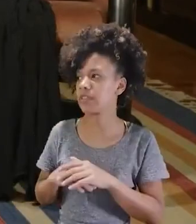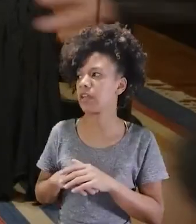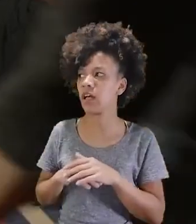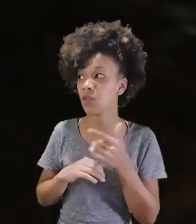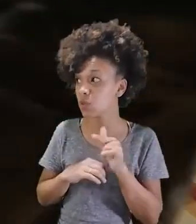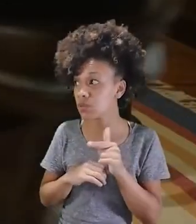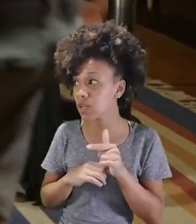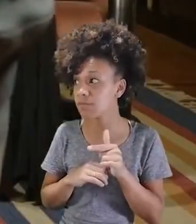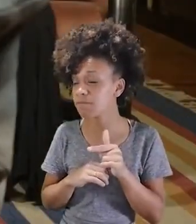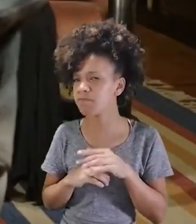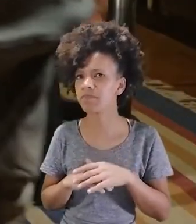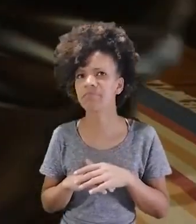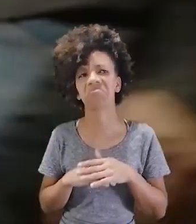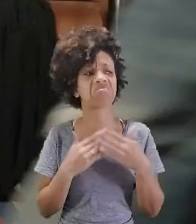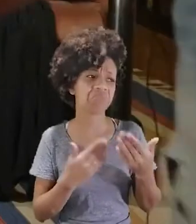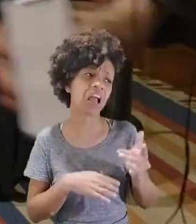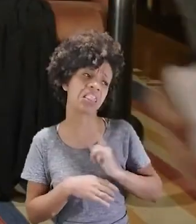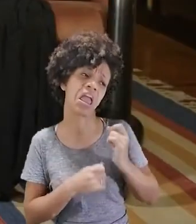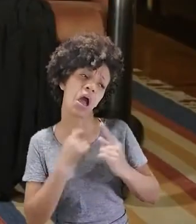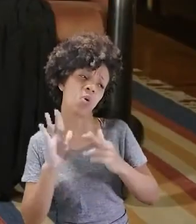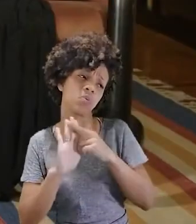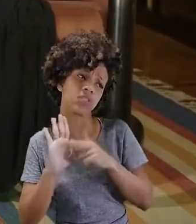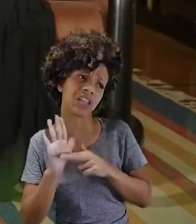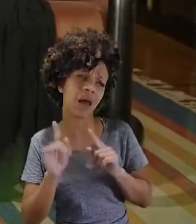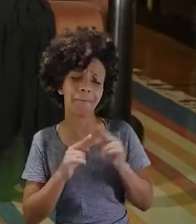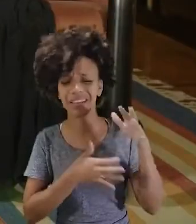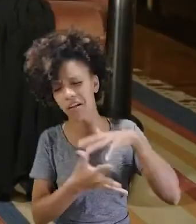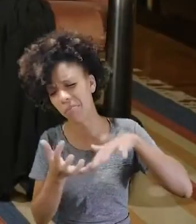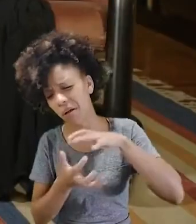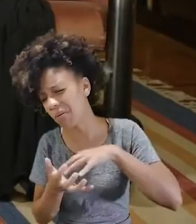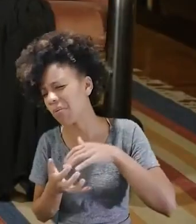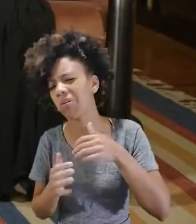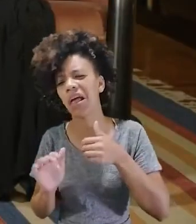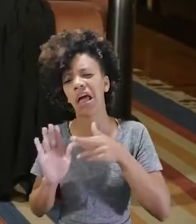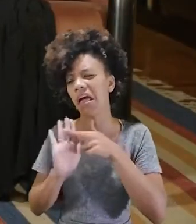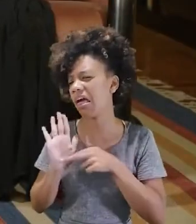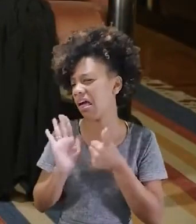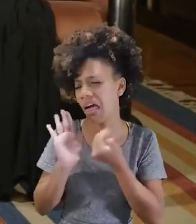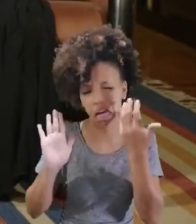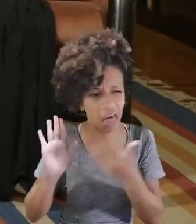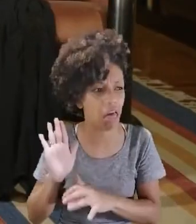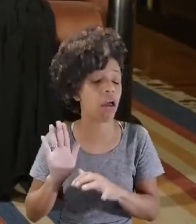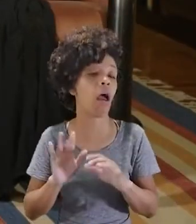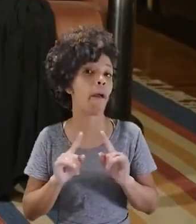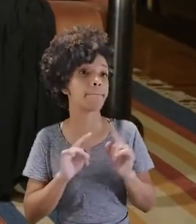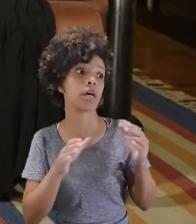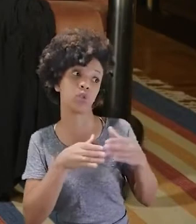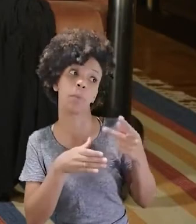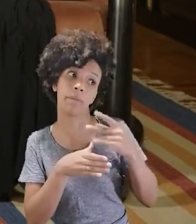tem isso não tem né não eles até às vezes alguns em estatuto Mas é uma bagunça não segue sabe ou pc